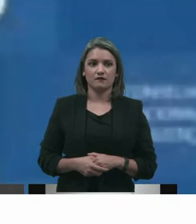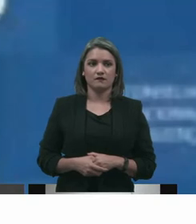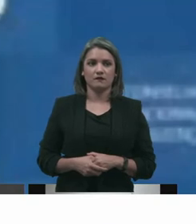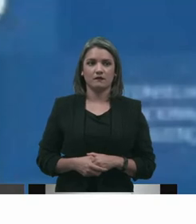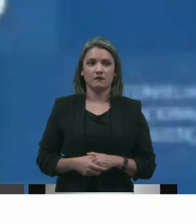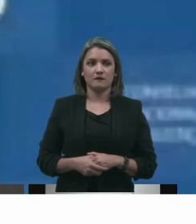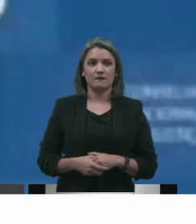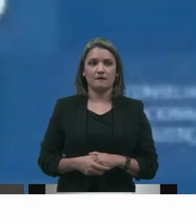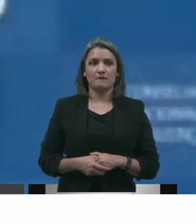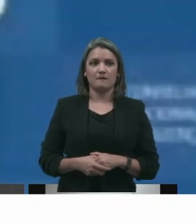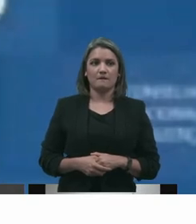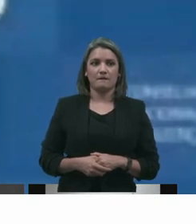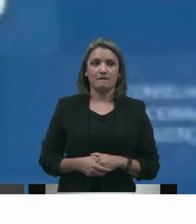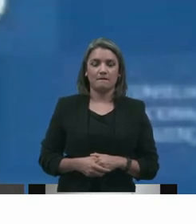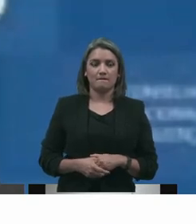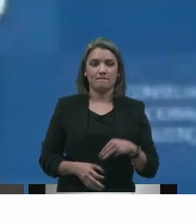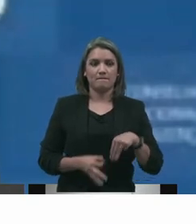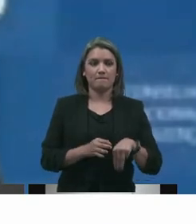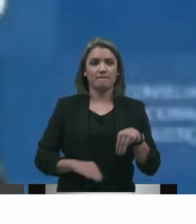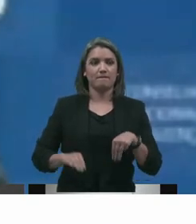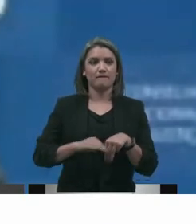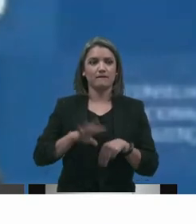ministro Dias Toffoli,